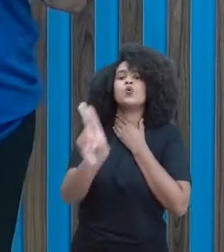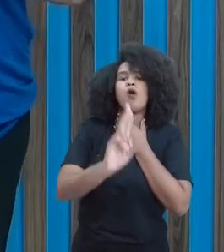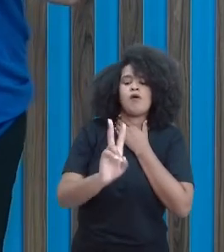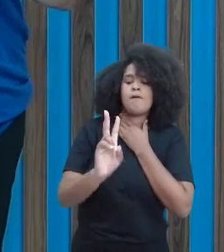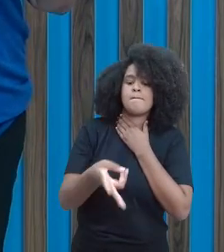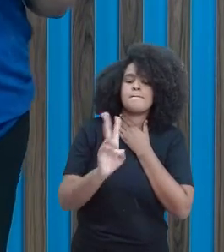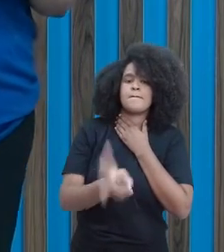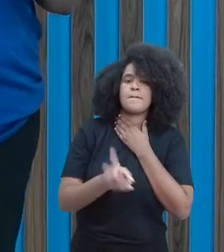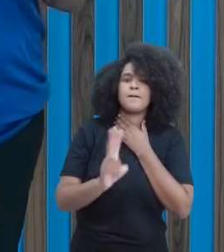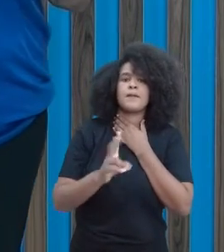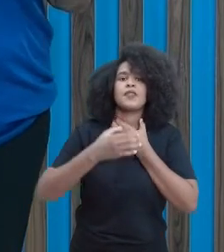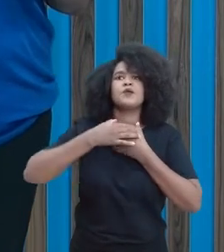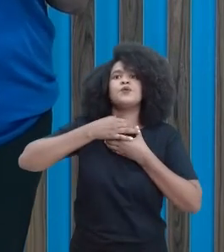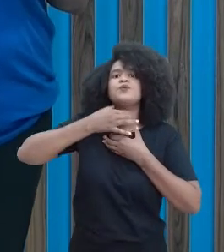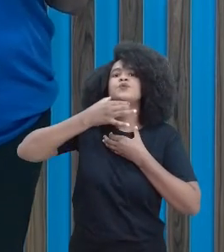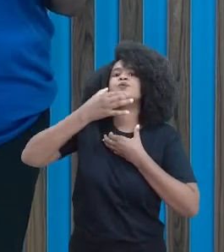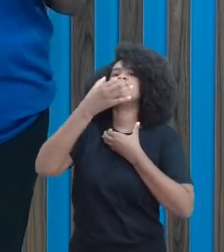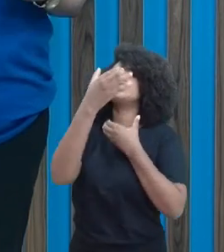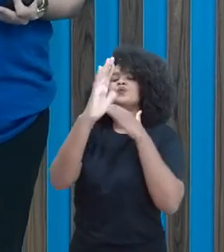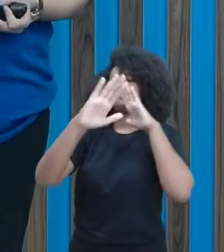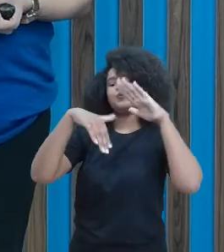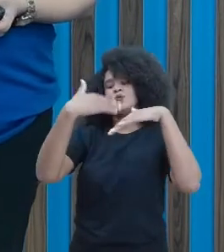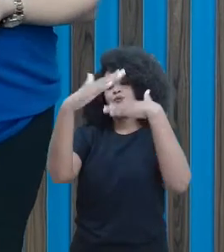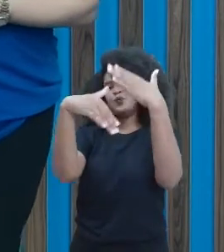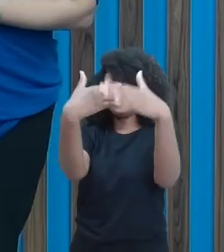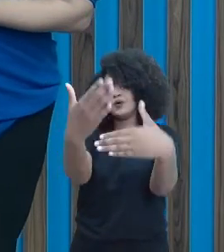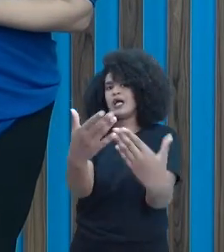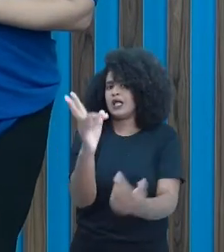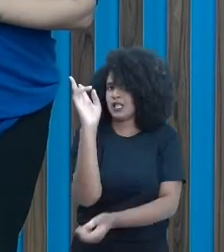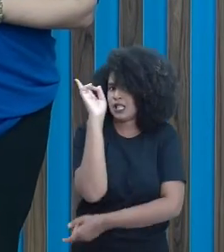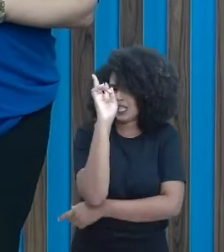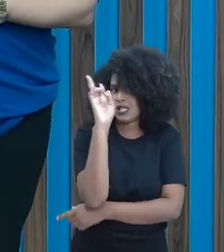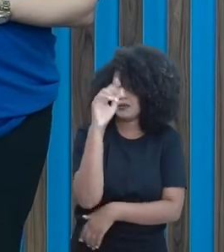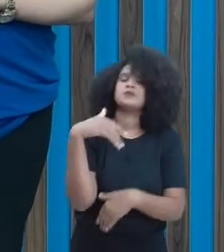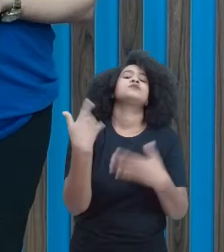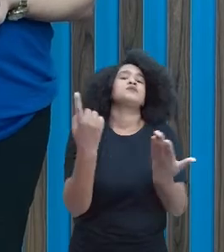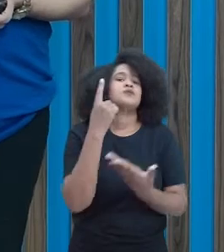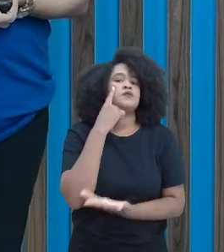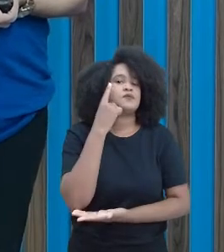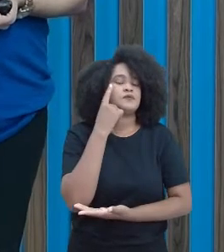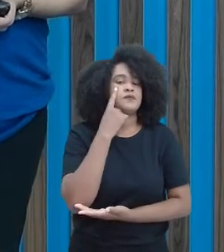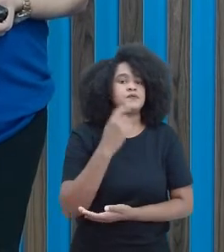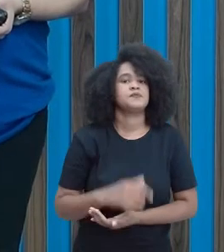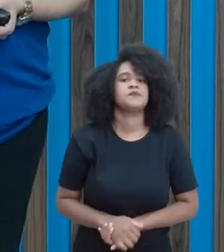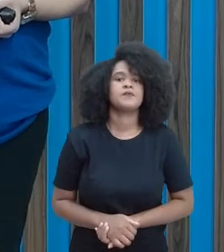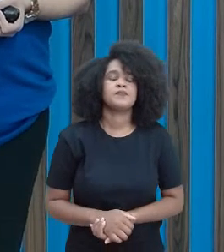órgão, mais, né, ele vai se desenvolver, não sei o quê. Então, nesse caso aqui,